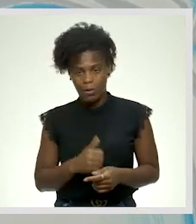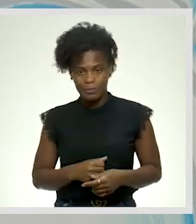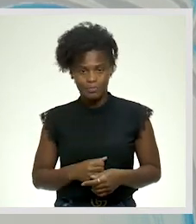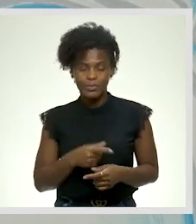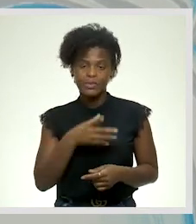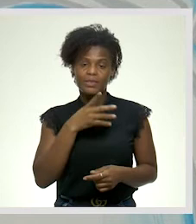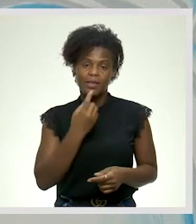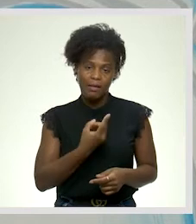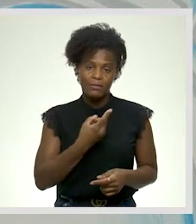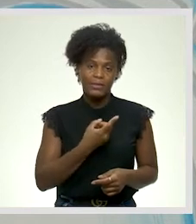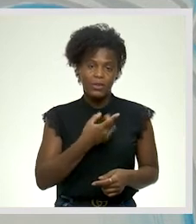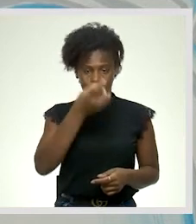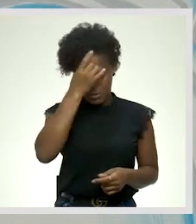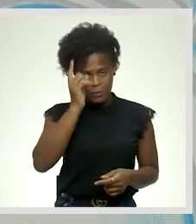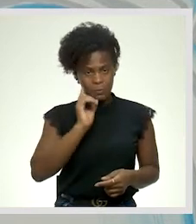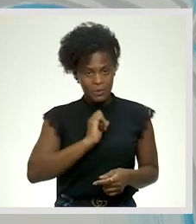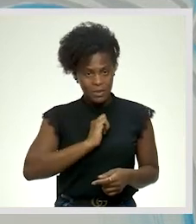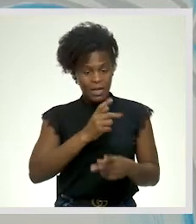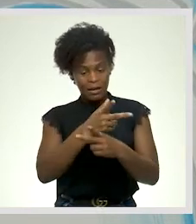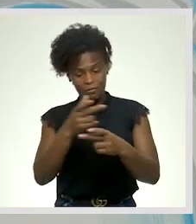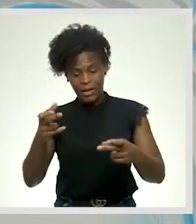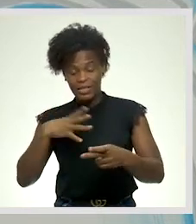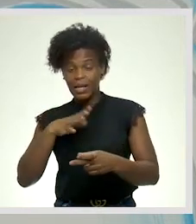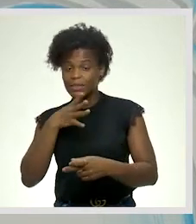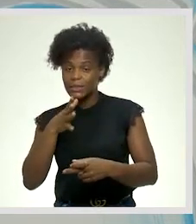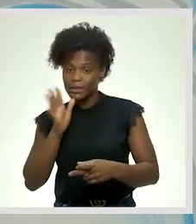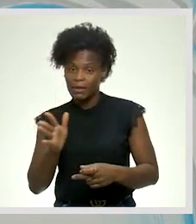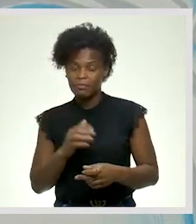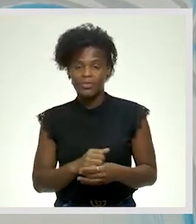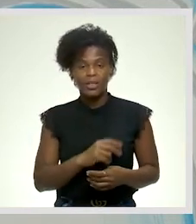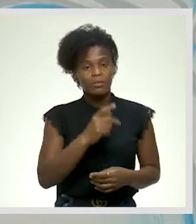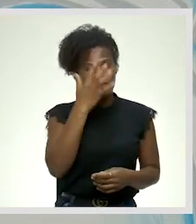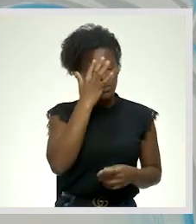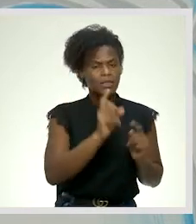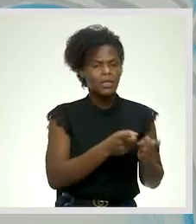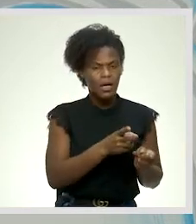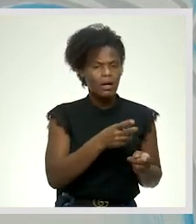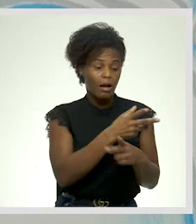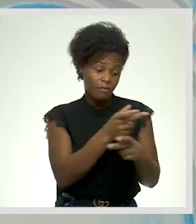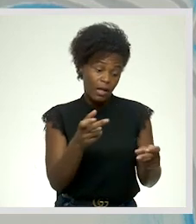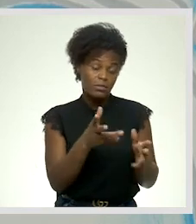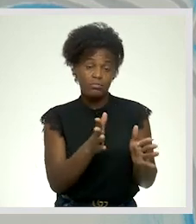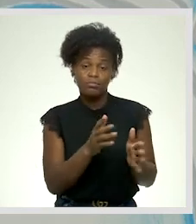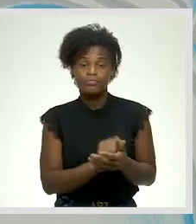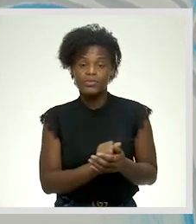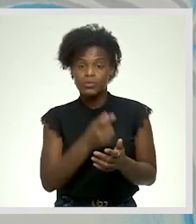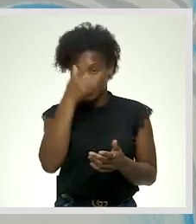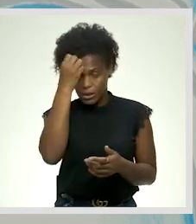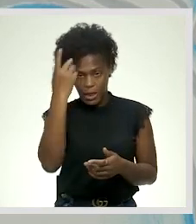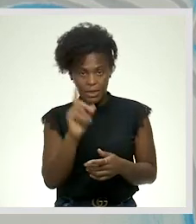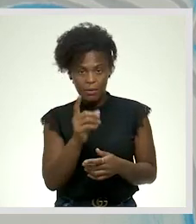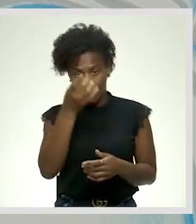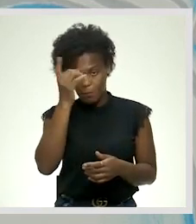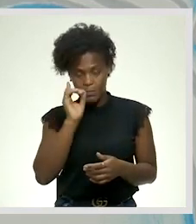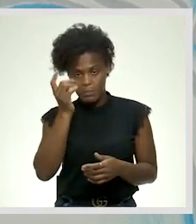deve dizer, na minha opinião, a frase que pretende dizer. Acho que e a frase que pretende dizer. Não se esqueça. Na minha